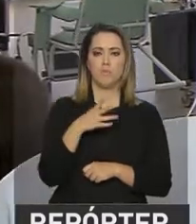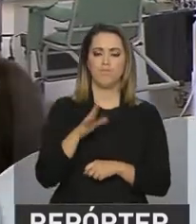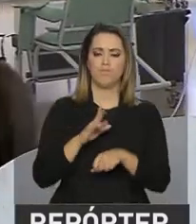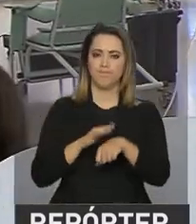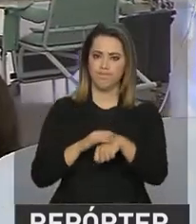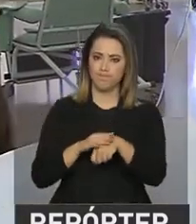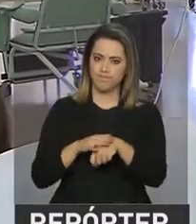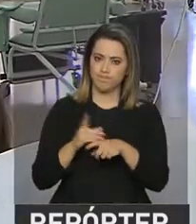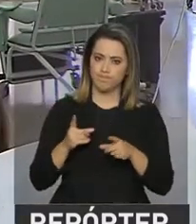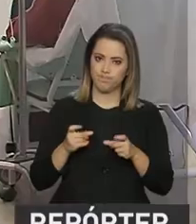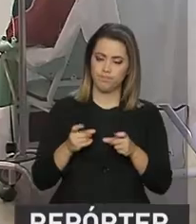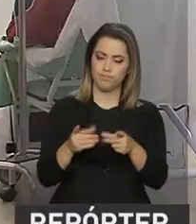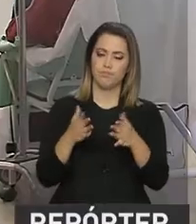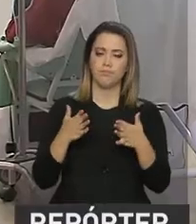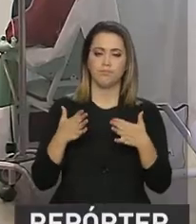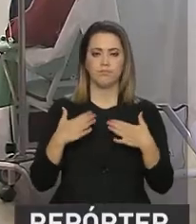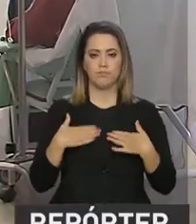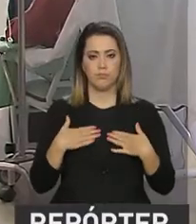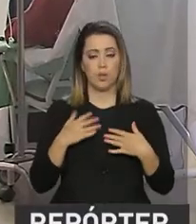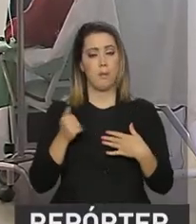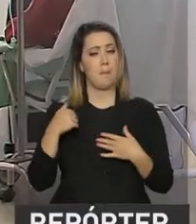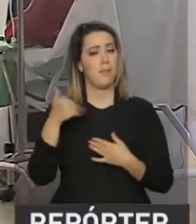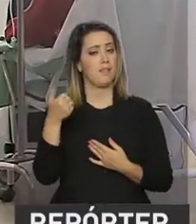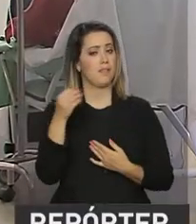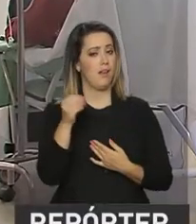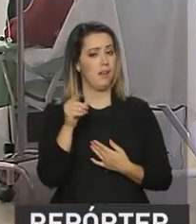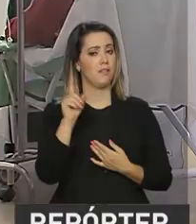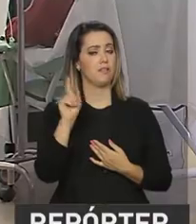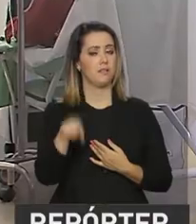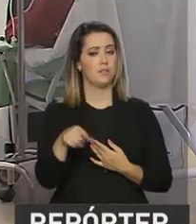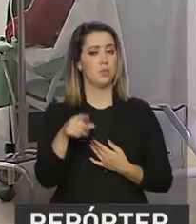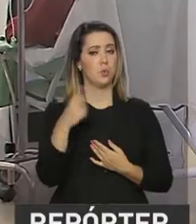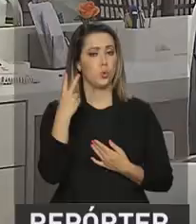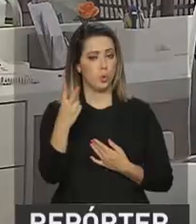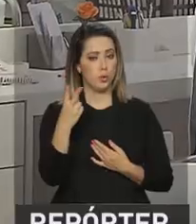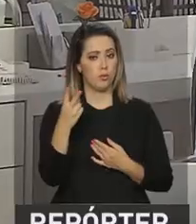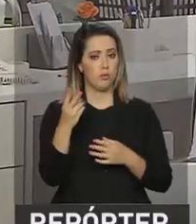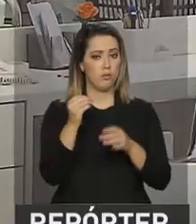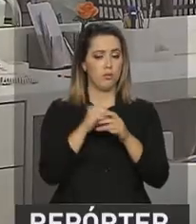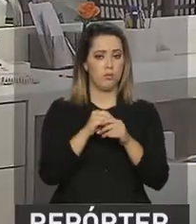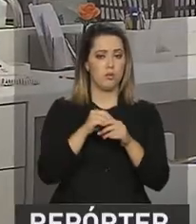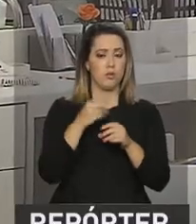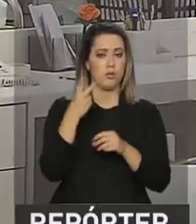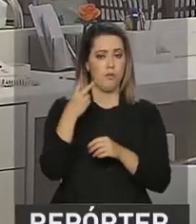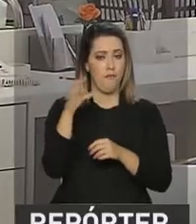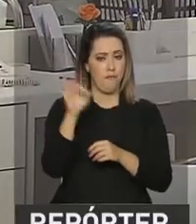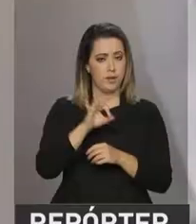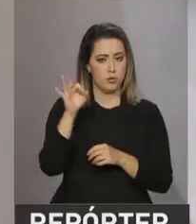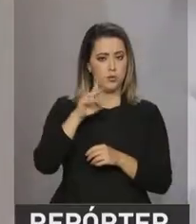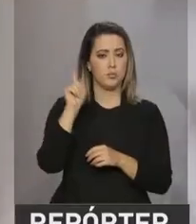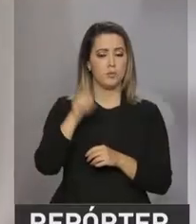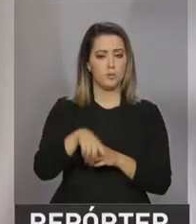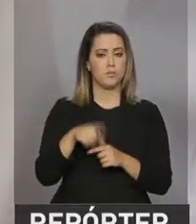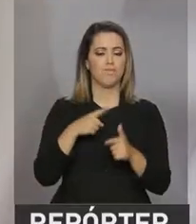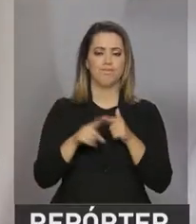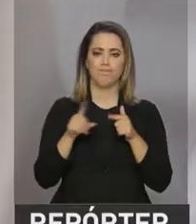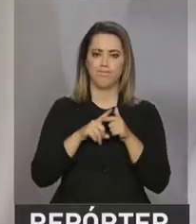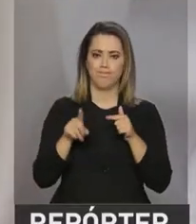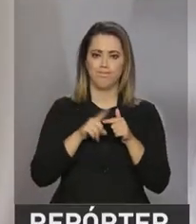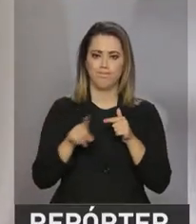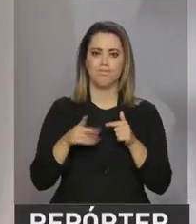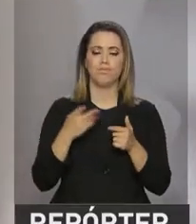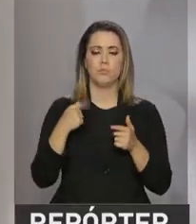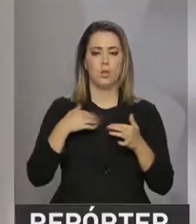de câncer de mama. De cada 10, 2 são do tipo mais agressivo, que se espalham pelo corpo. Com o tratamento